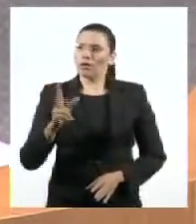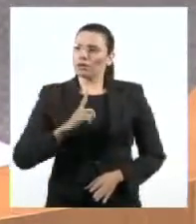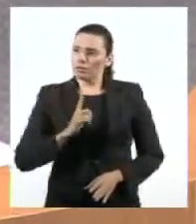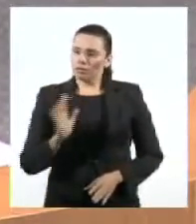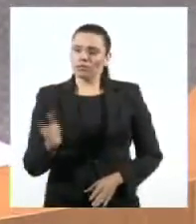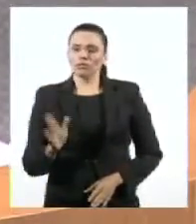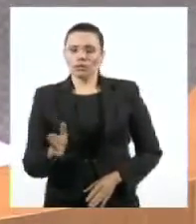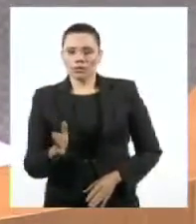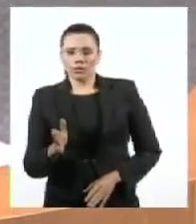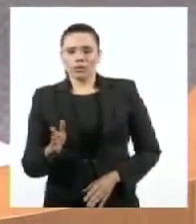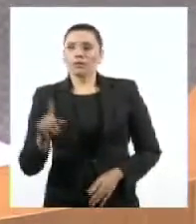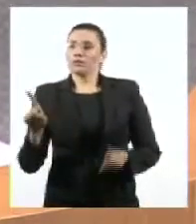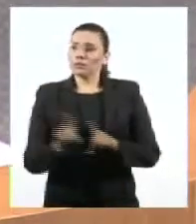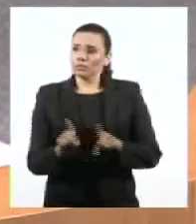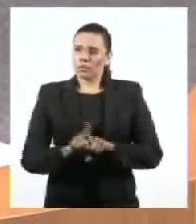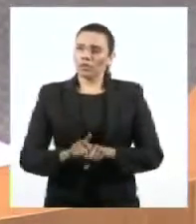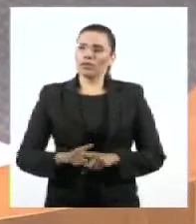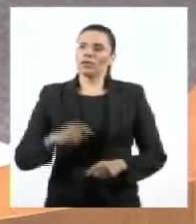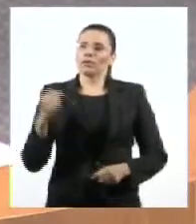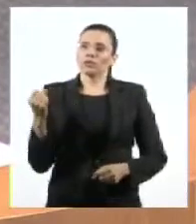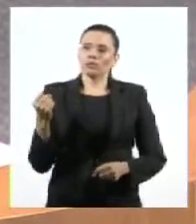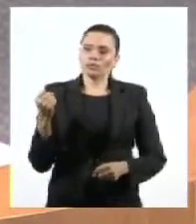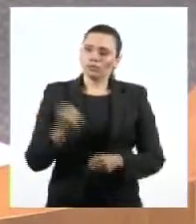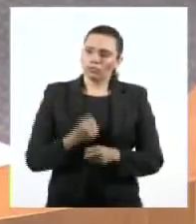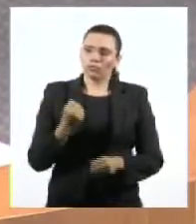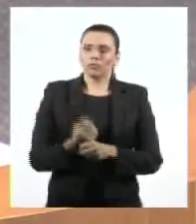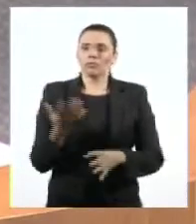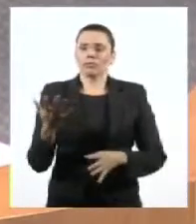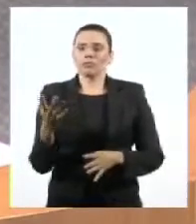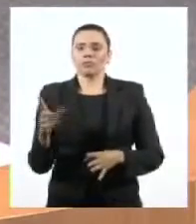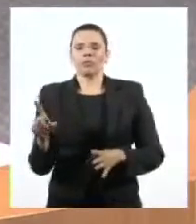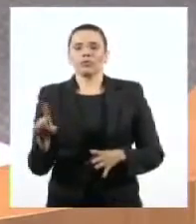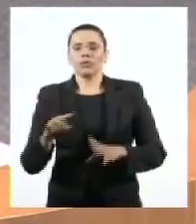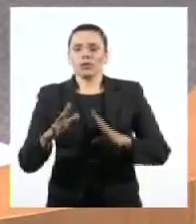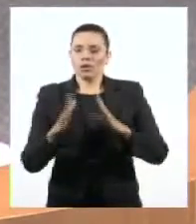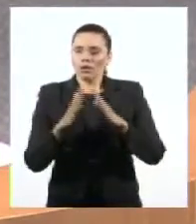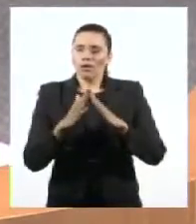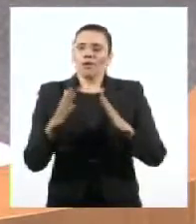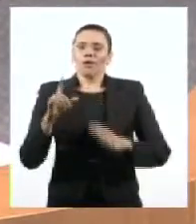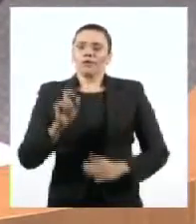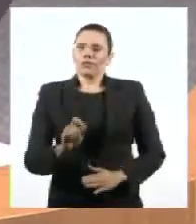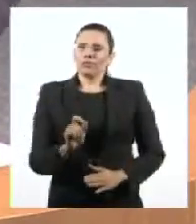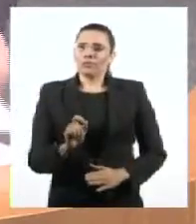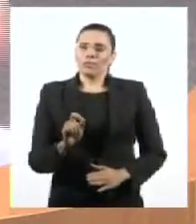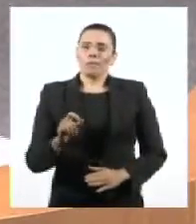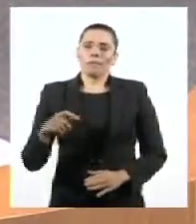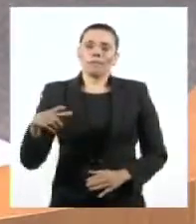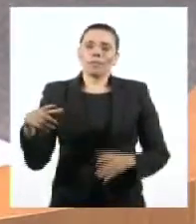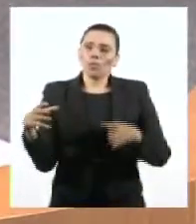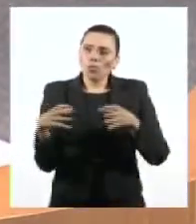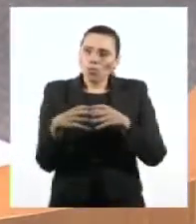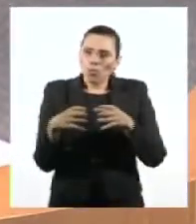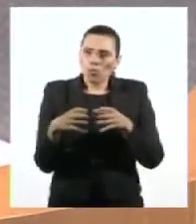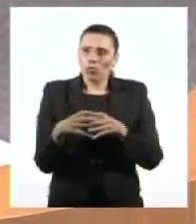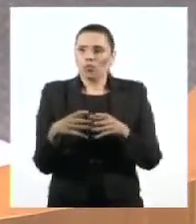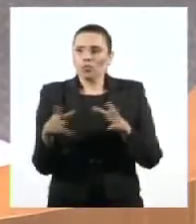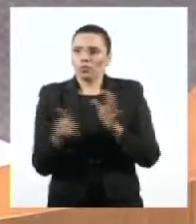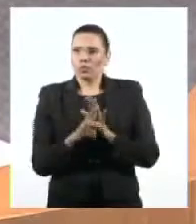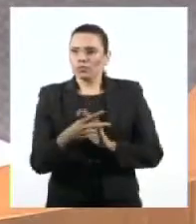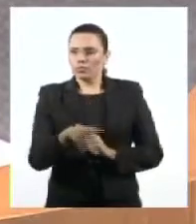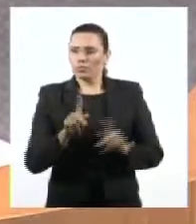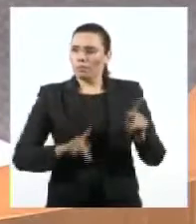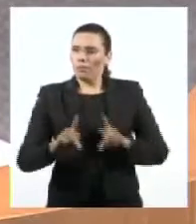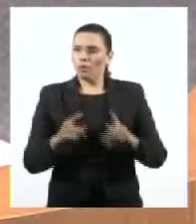a implantação do Centro de Formação Popular, a unificação da regionalização municipal, que é imprescindível